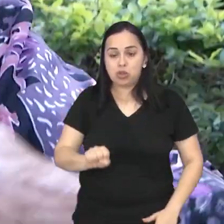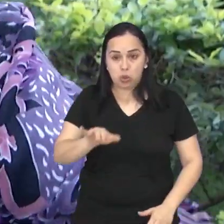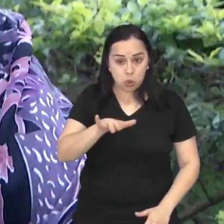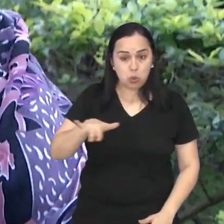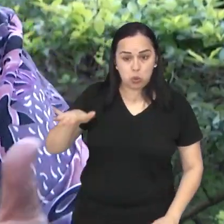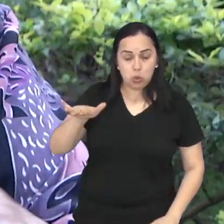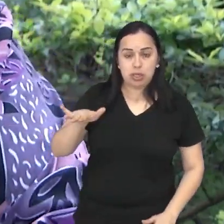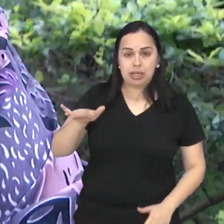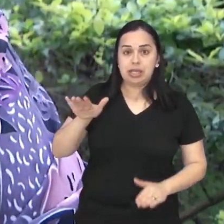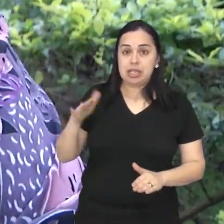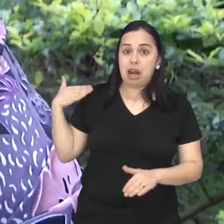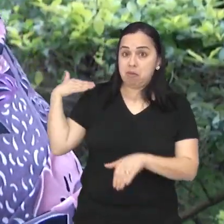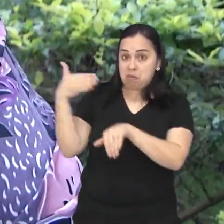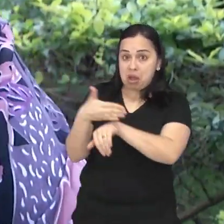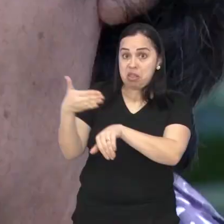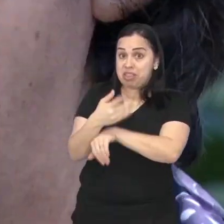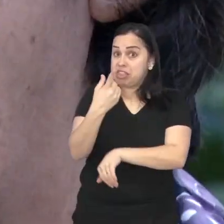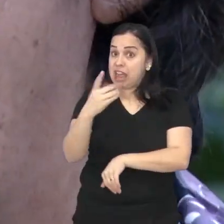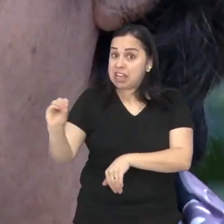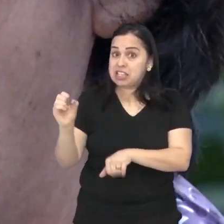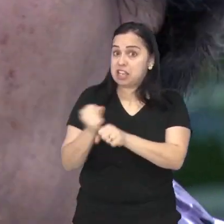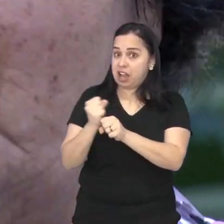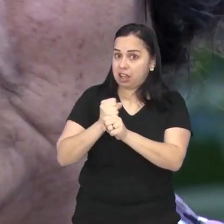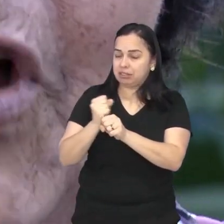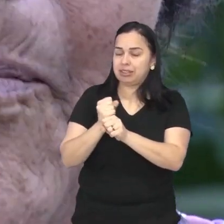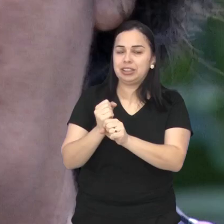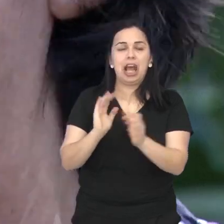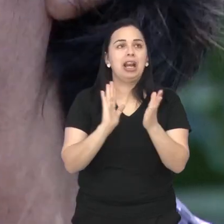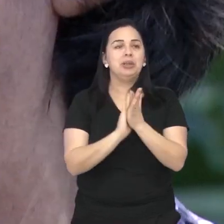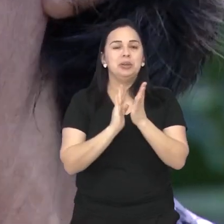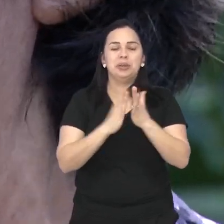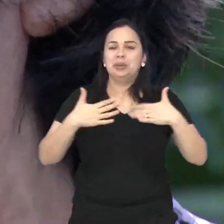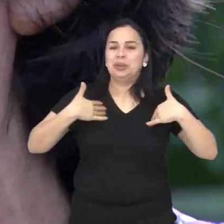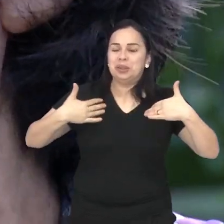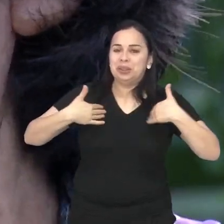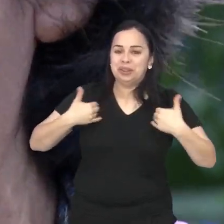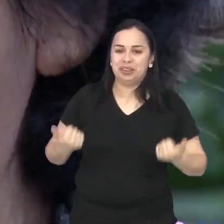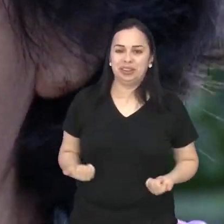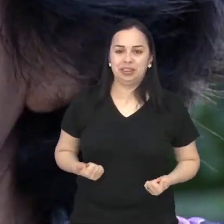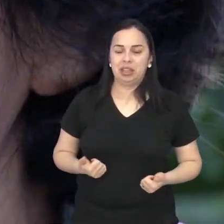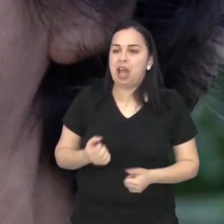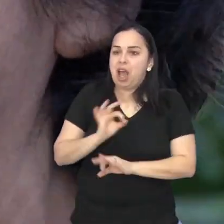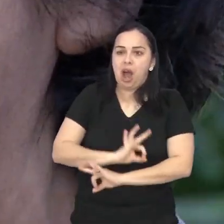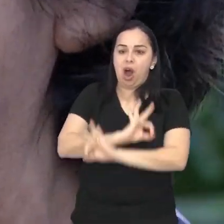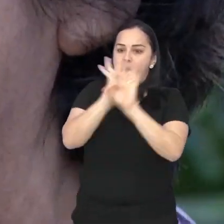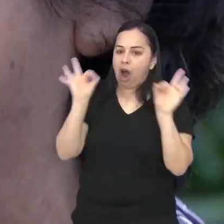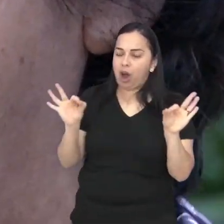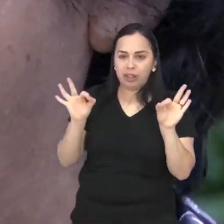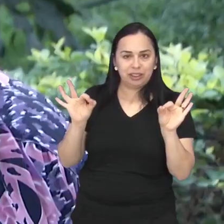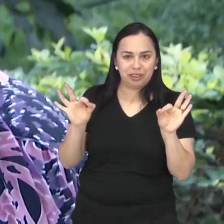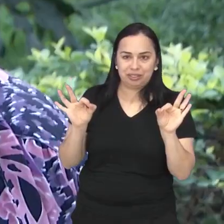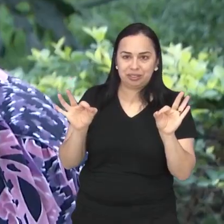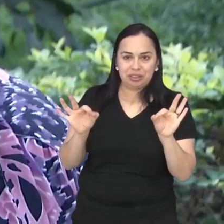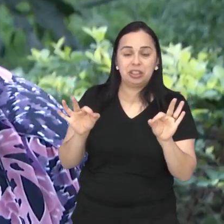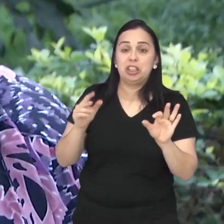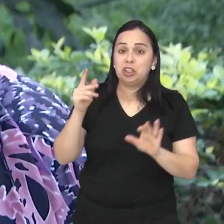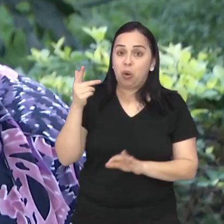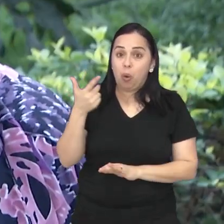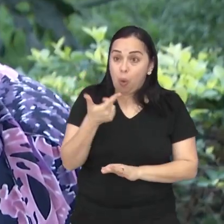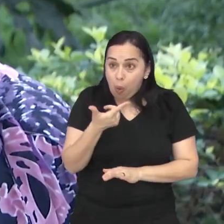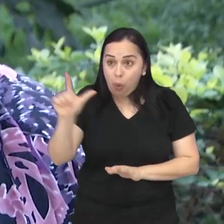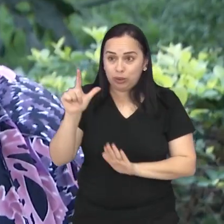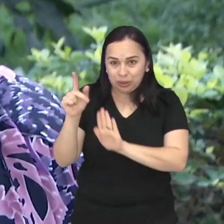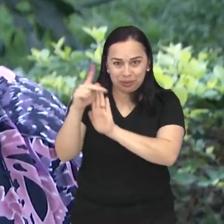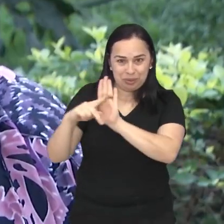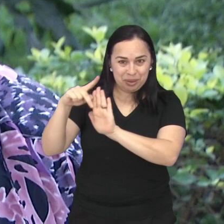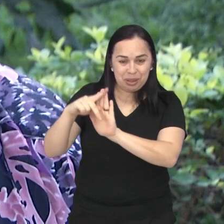o Bom Prato do Centro há 10 anos. Ela comemora o anúncio da ampliação do serviço em São José. É muito bom ter um